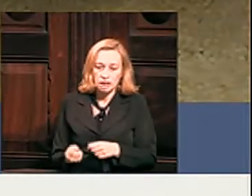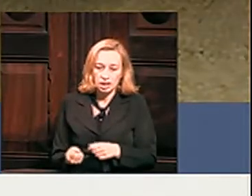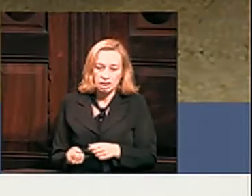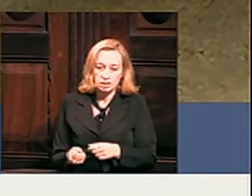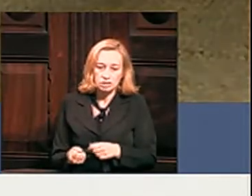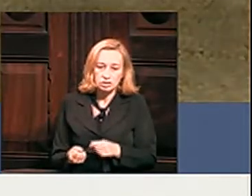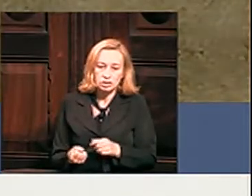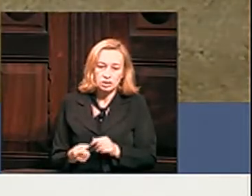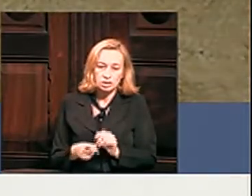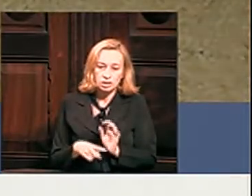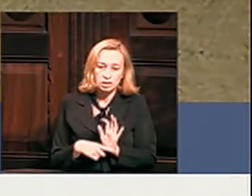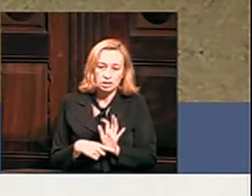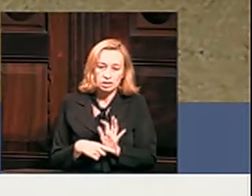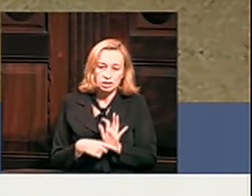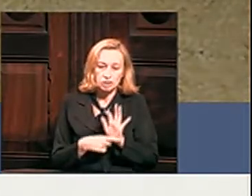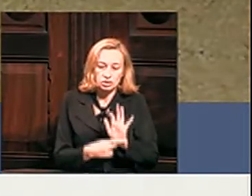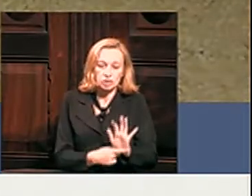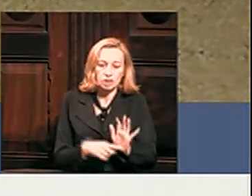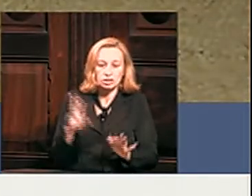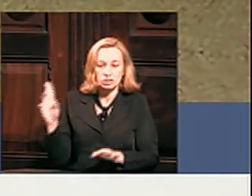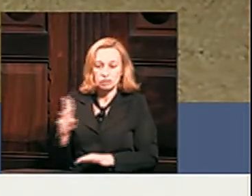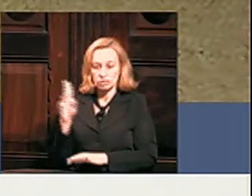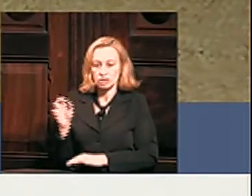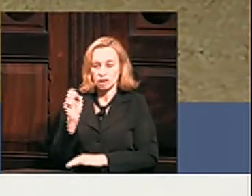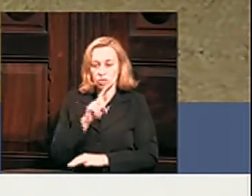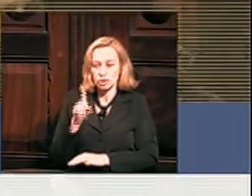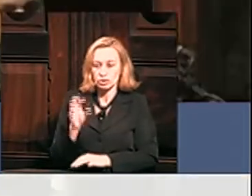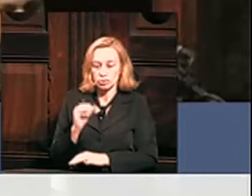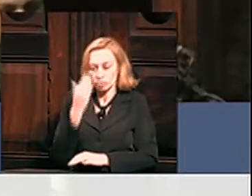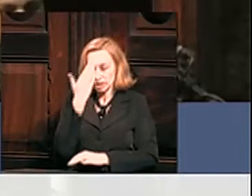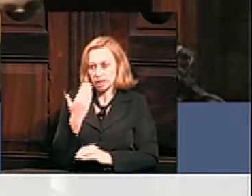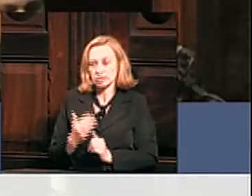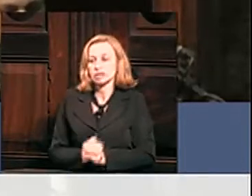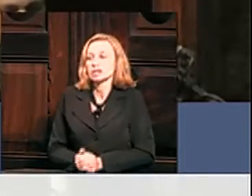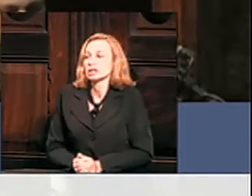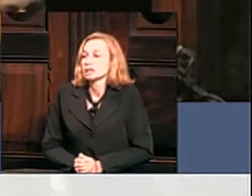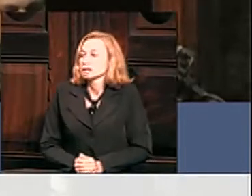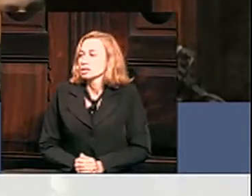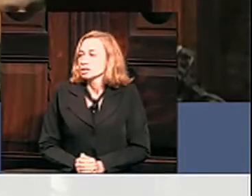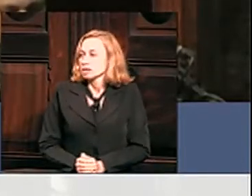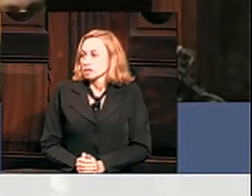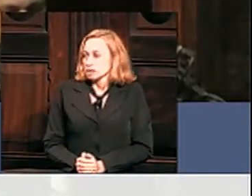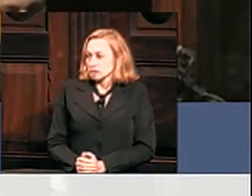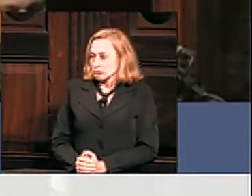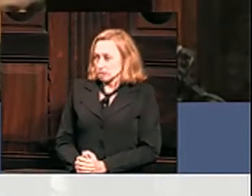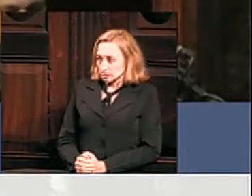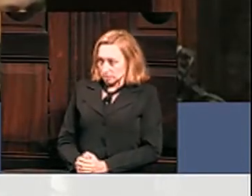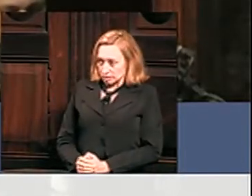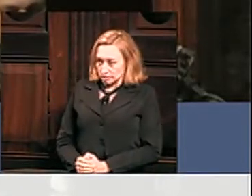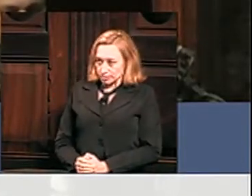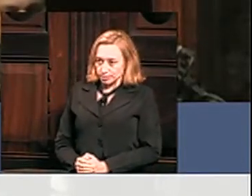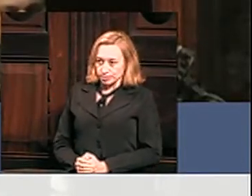do dispositivo da autonomia universitária na UESO. Muito obrigado. Deputado Carlos Osório.